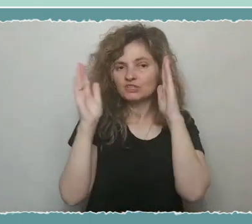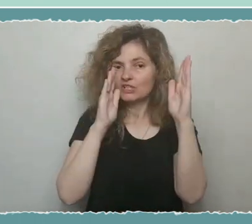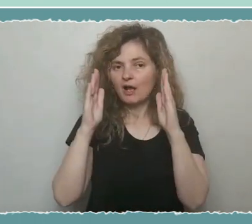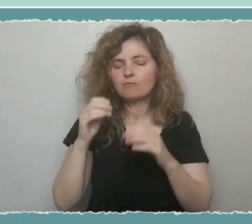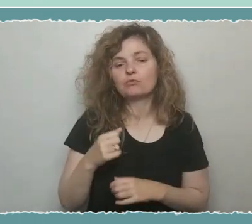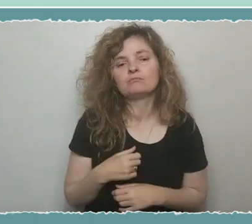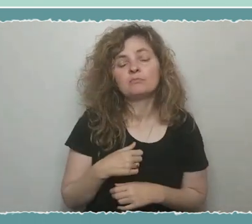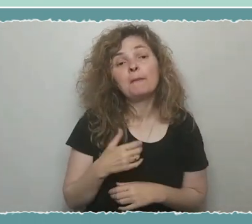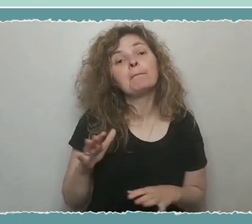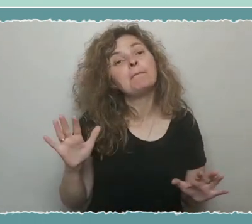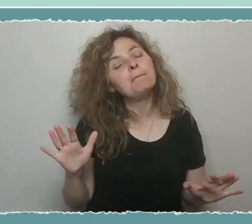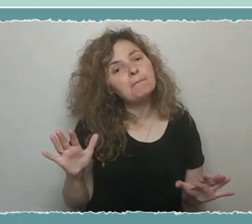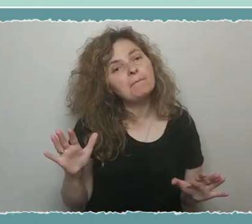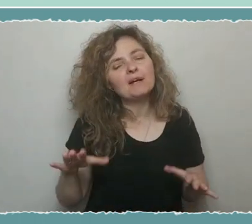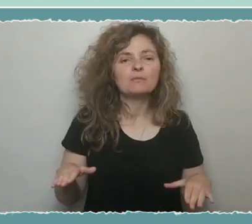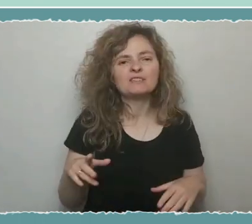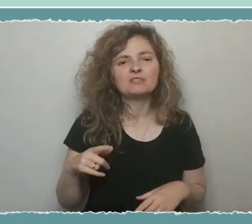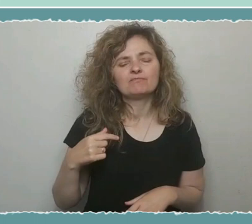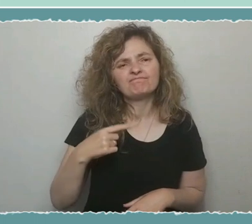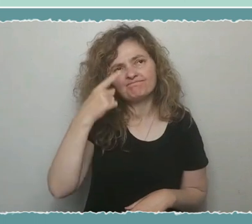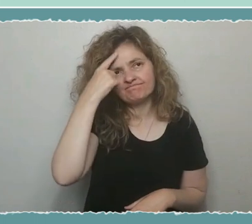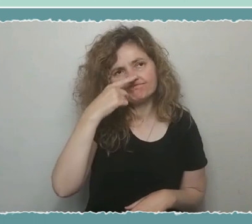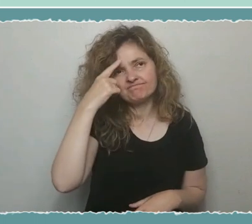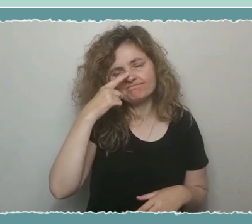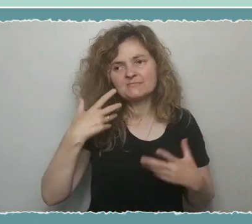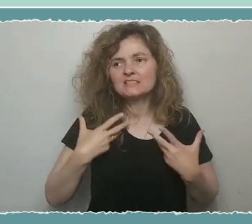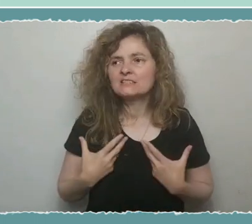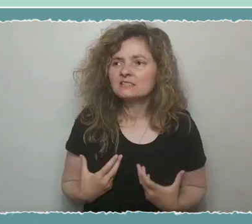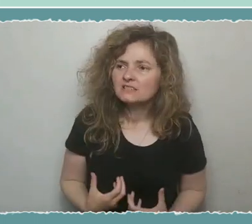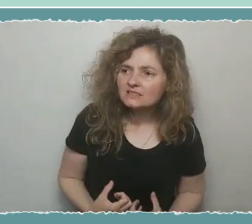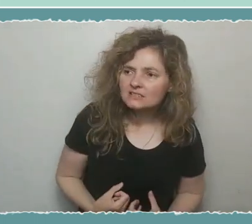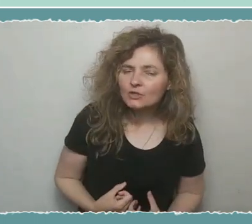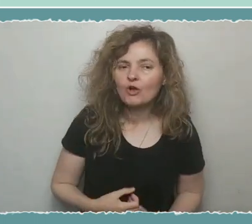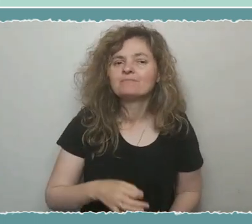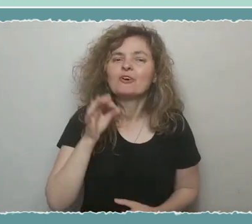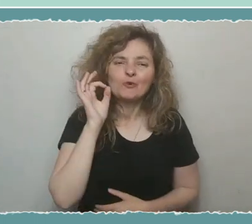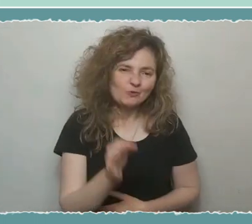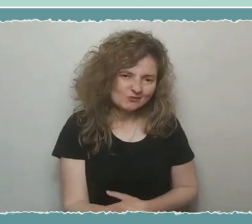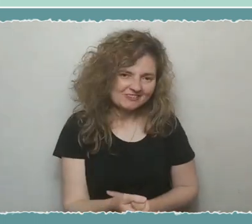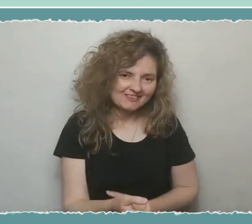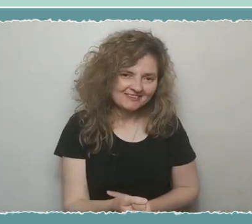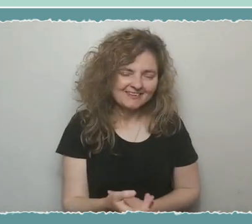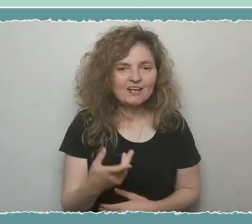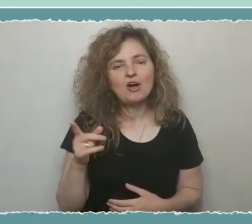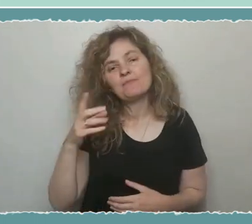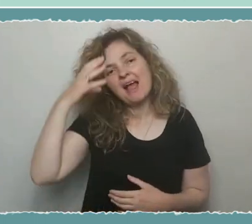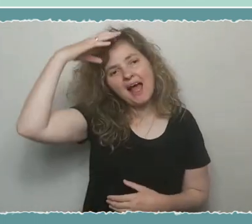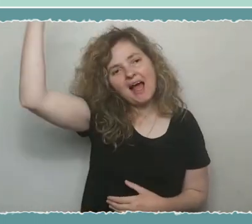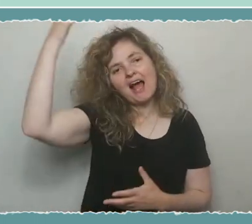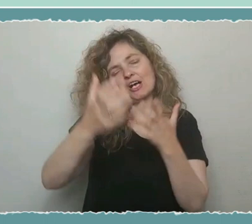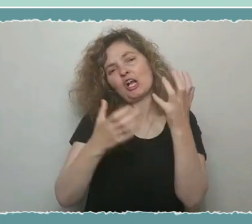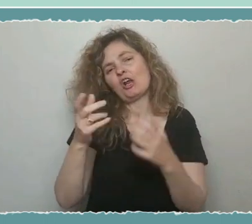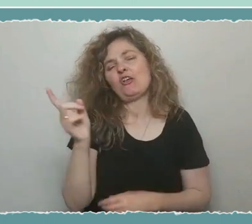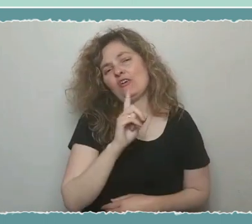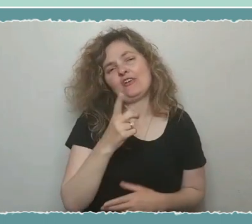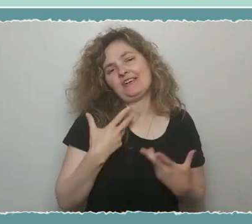tempo, Panchito comezou a botar algo de menos. Sabedes que botaba de menos? Xusto, pois botaba de menos A